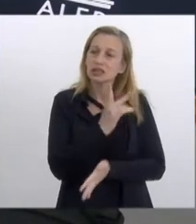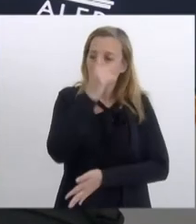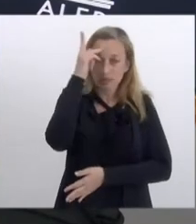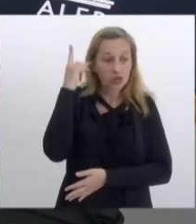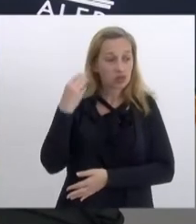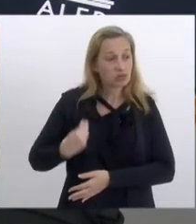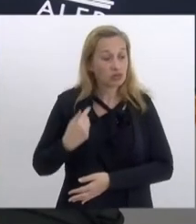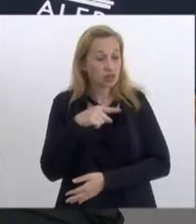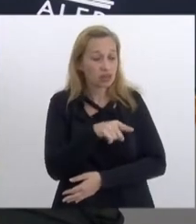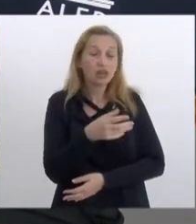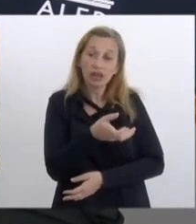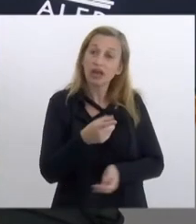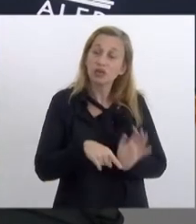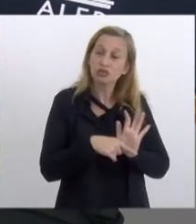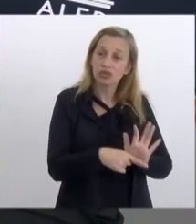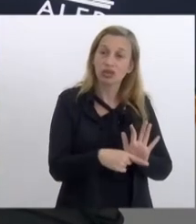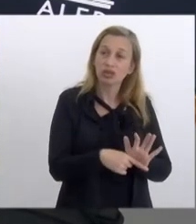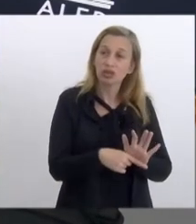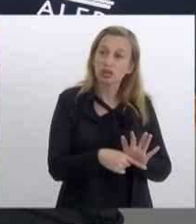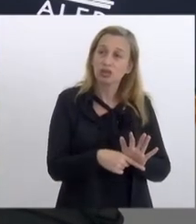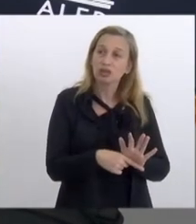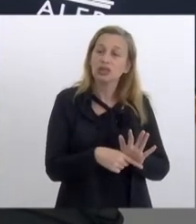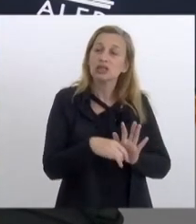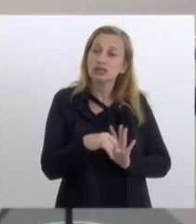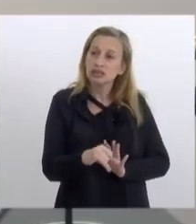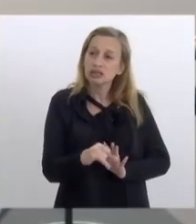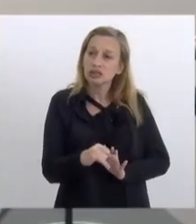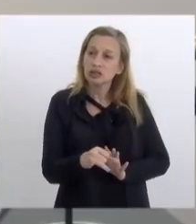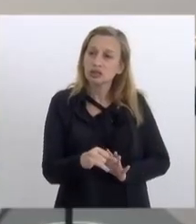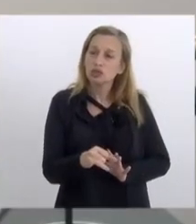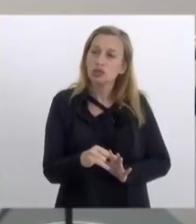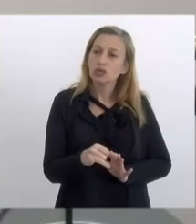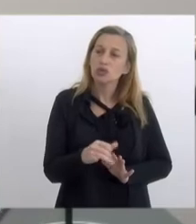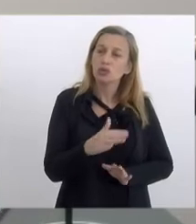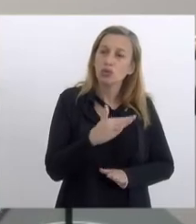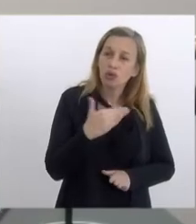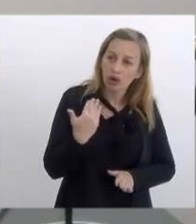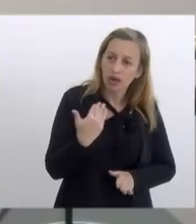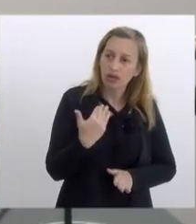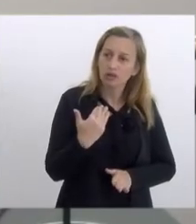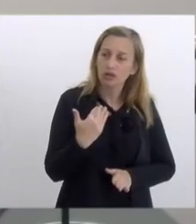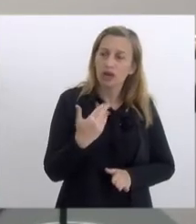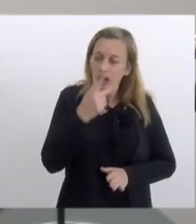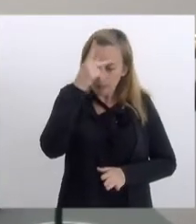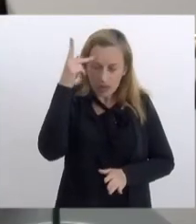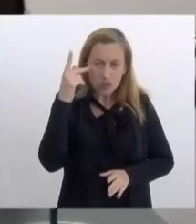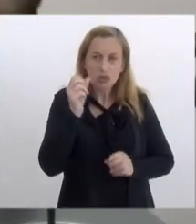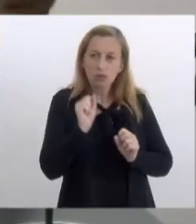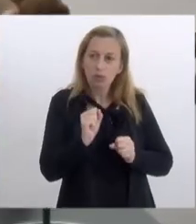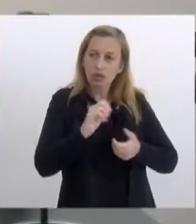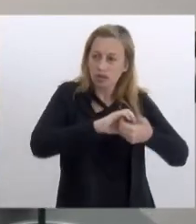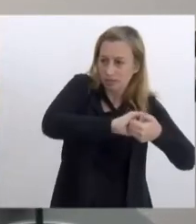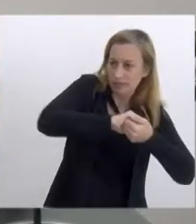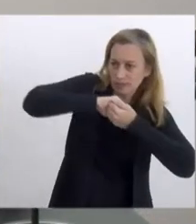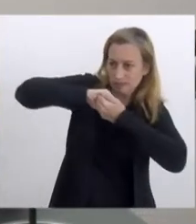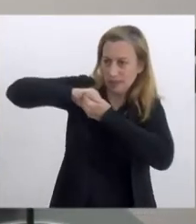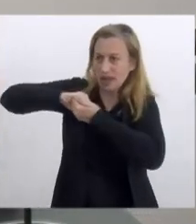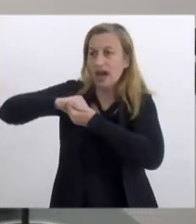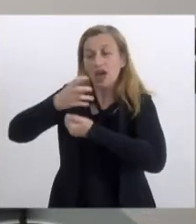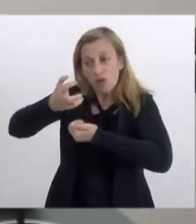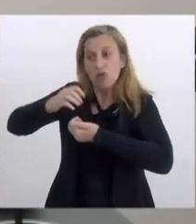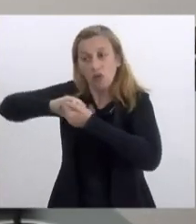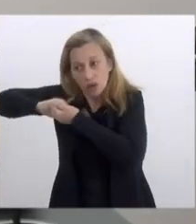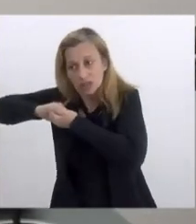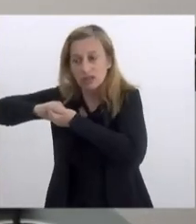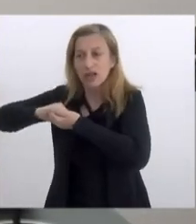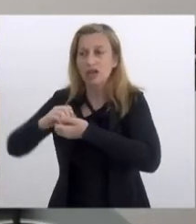ali, ela quer ajudar. E se eu estou morrendo afogado, o cara pode me dar um galho podre. Eu vou segurar, eu não quero morrer afogado. E